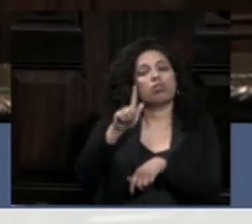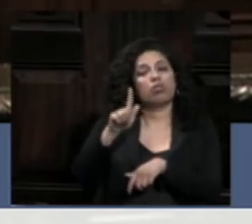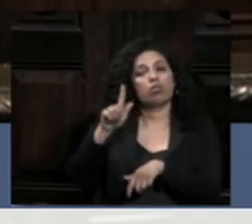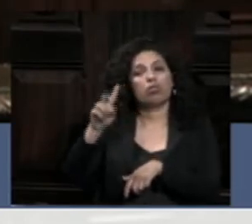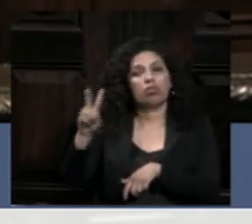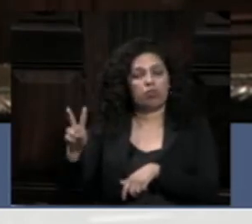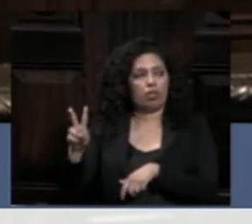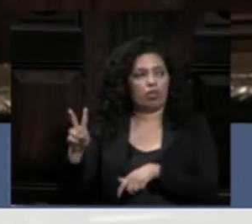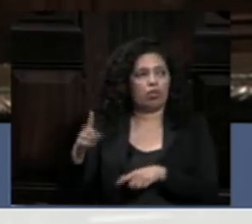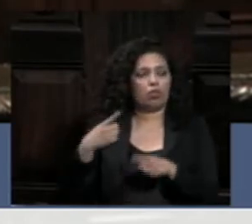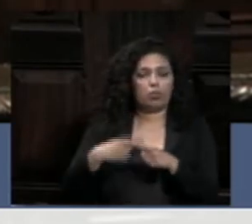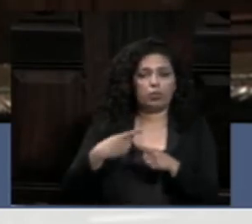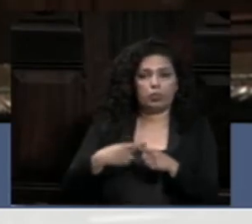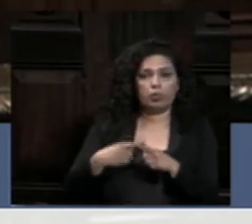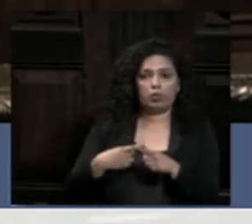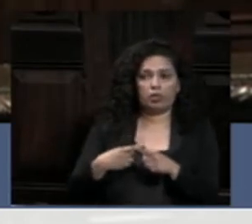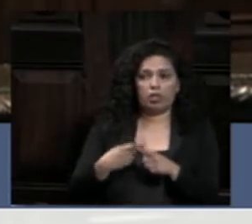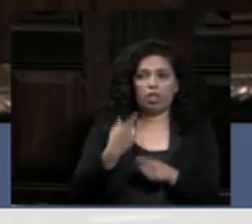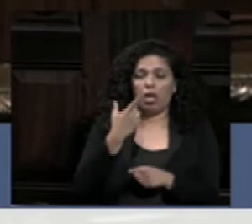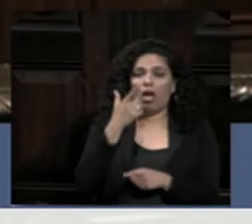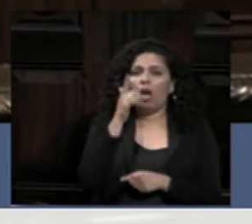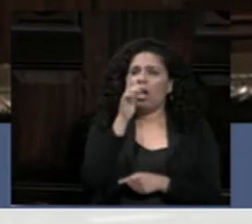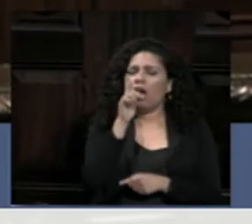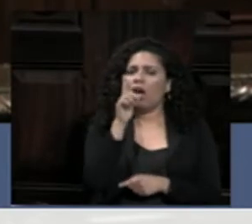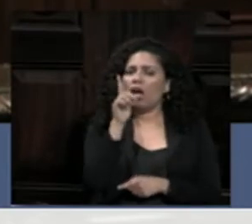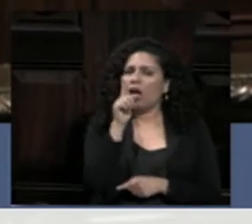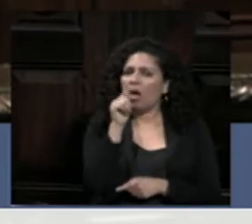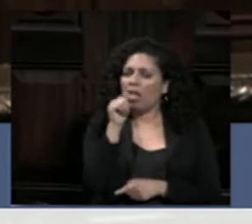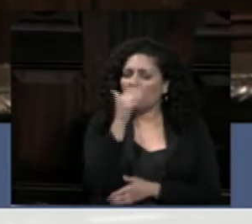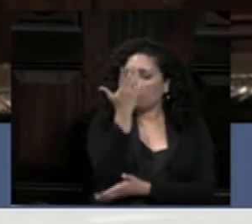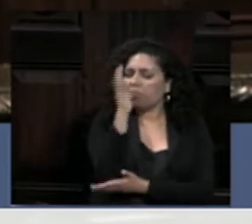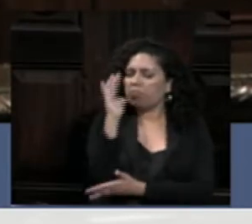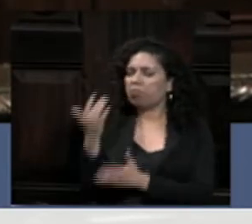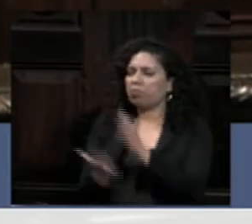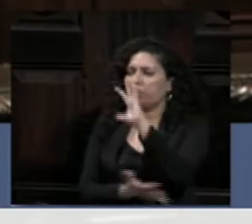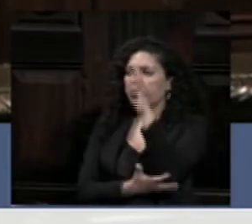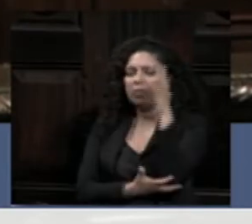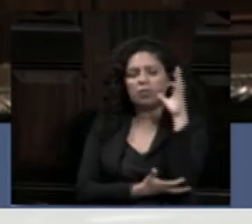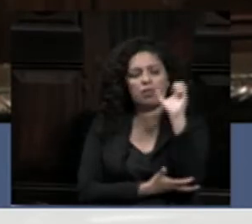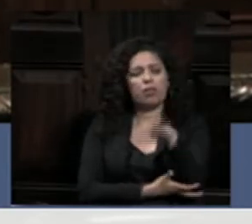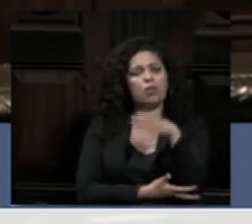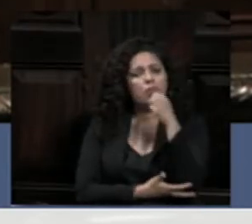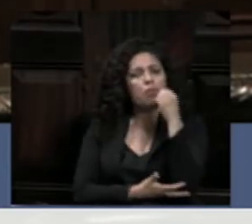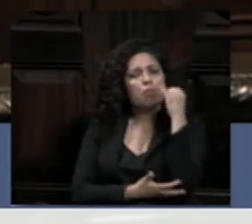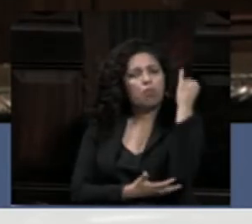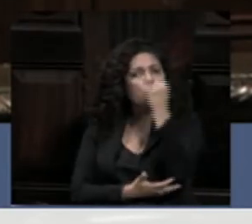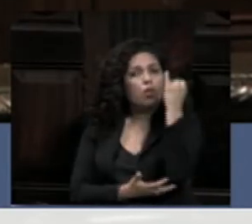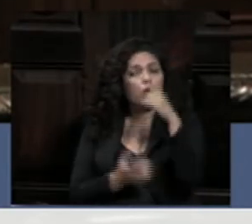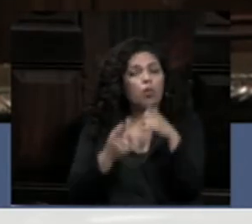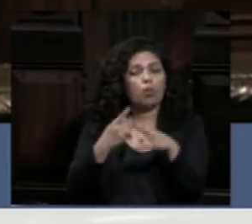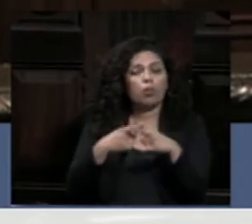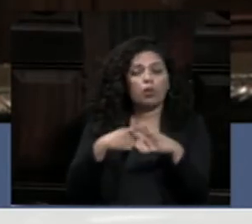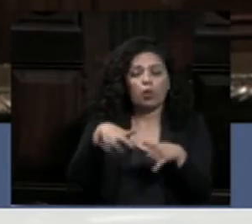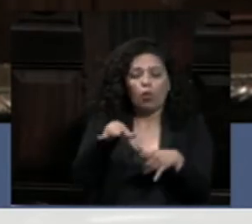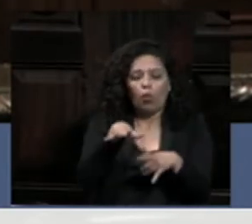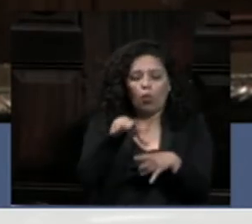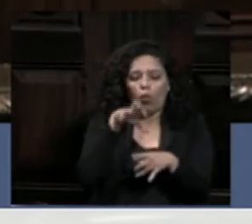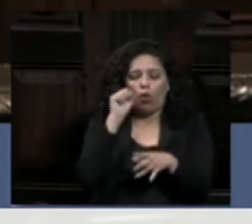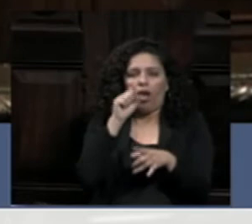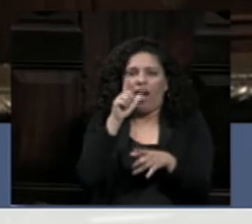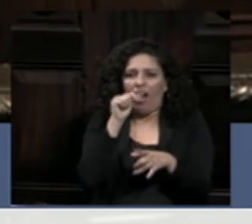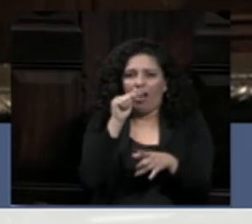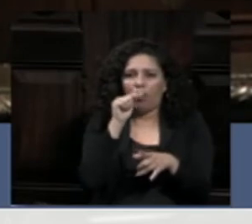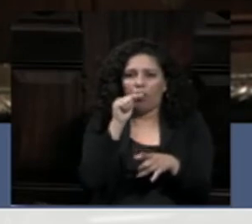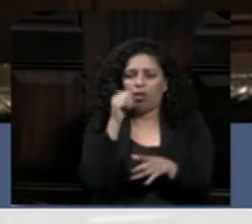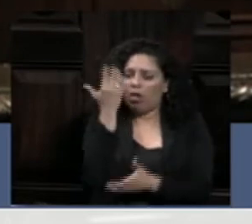o excesso de água que tem naquela localidade. Pois nós, em Nova Friburgo, estamos enfrentando um grande problema.